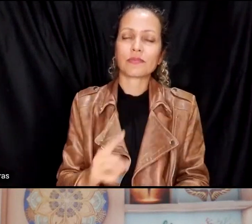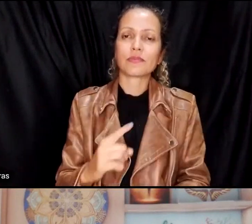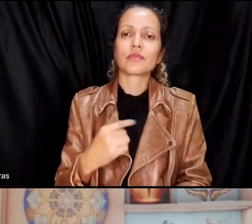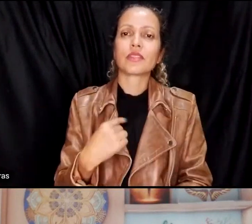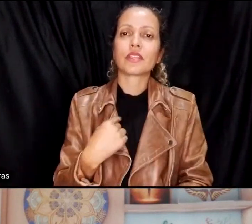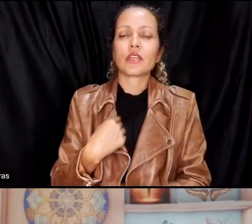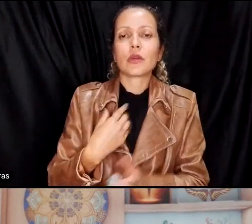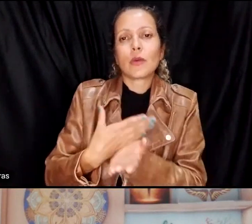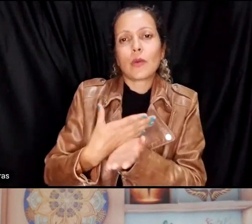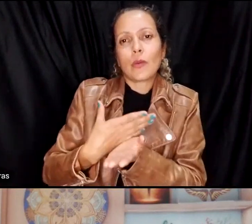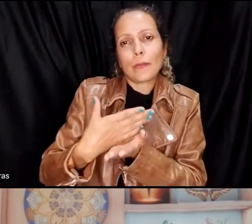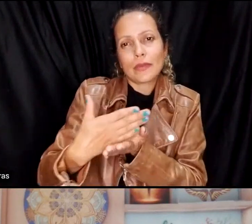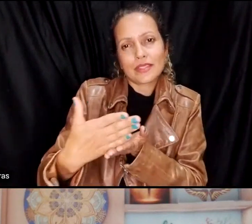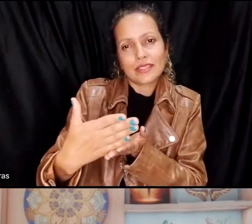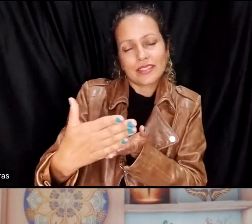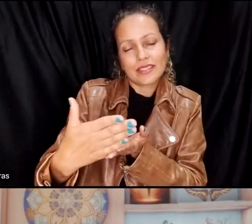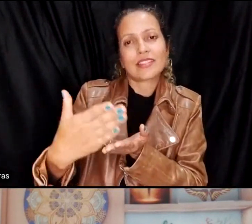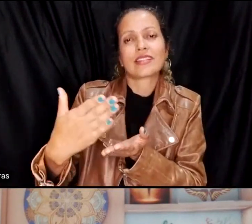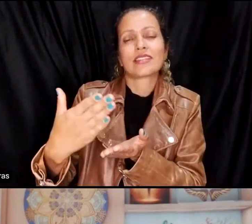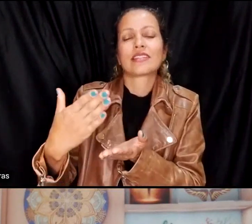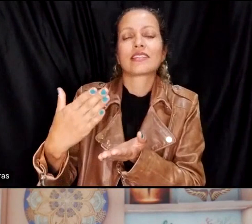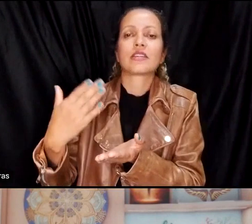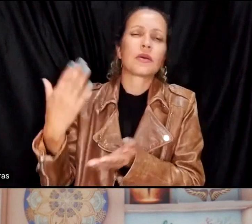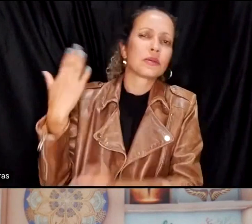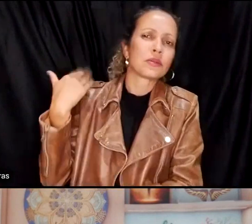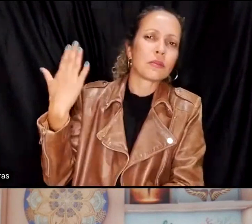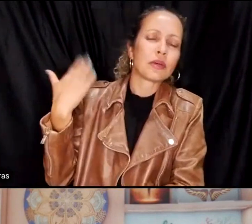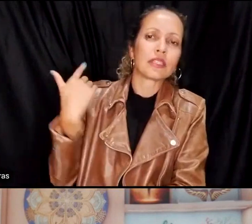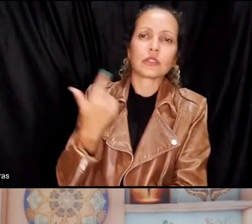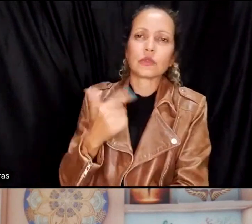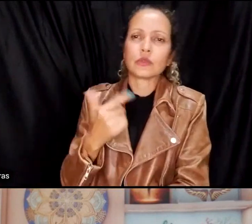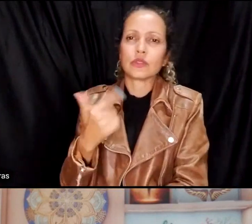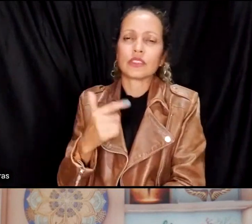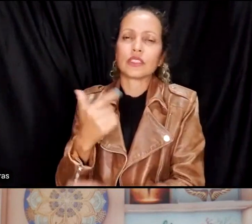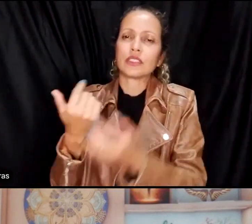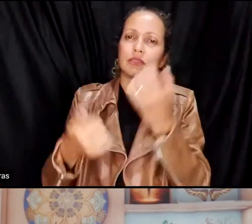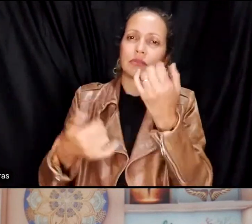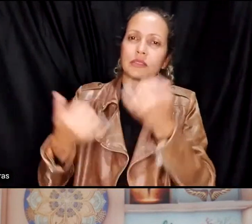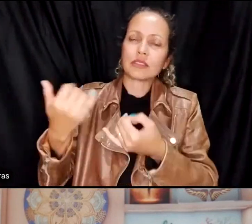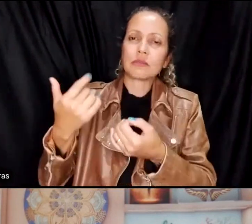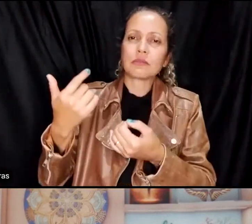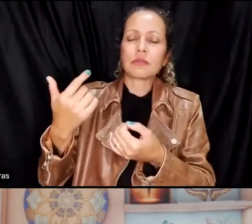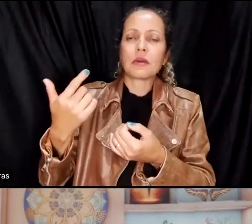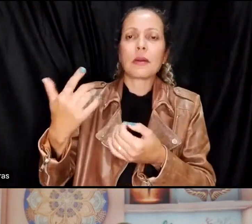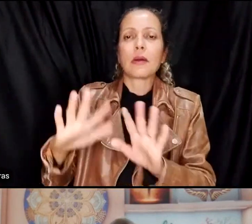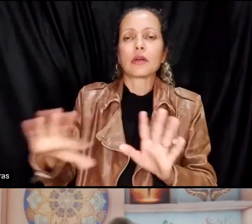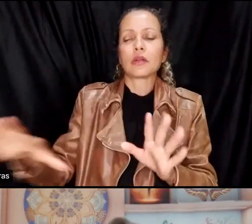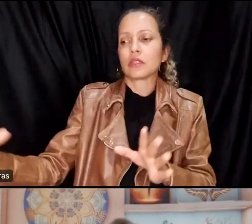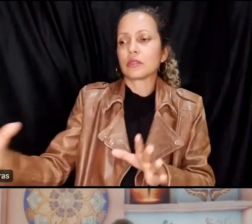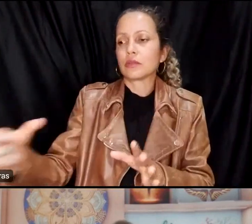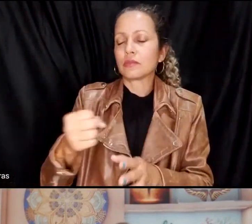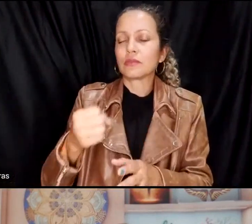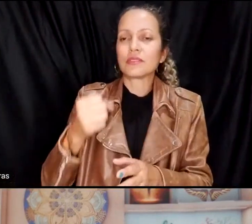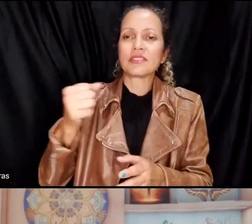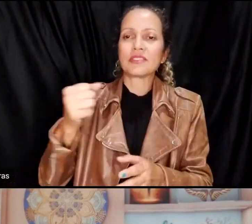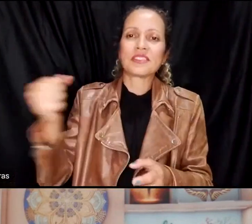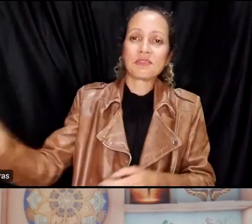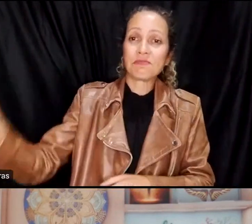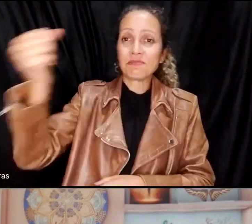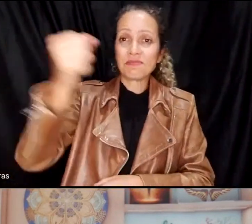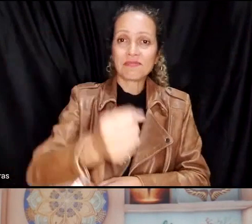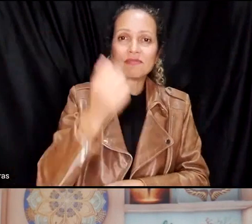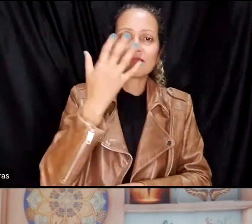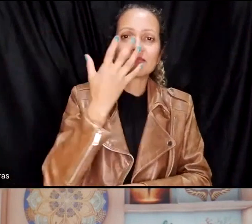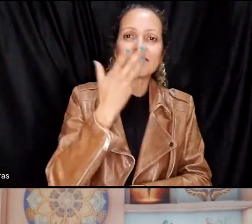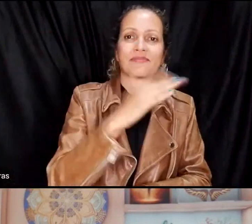tempo, a gente não tinha muito respaldo. Você recebia criança, o meu primeiro ano de aula, eu tinha